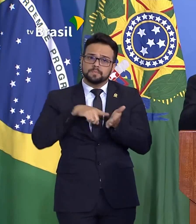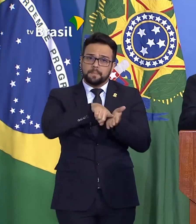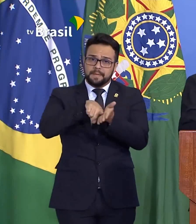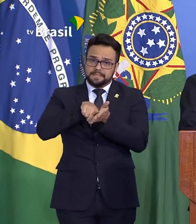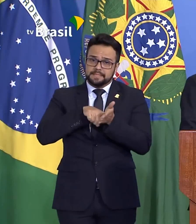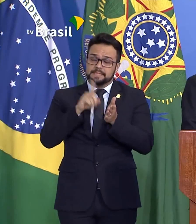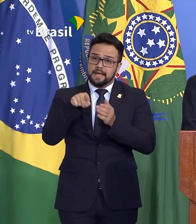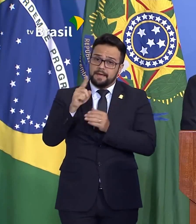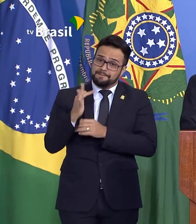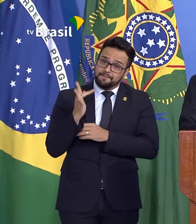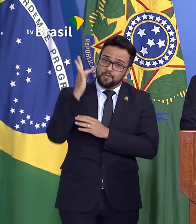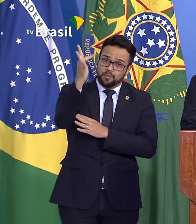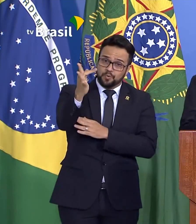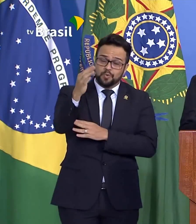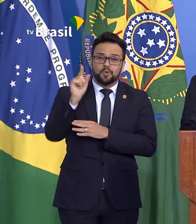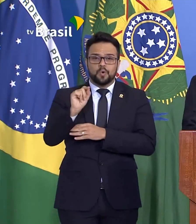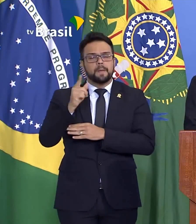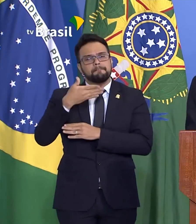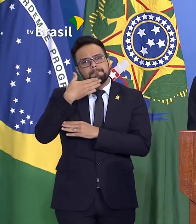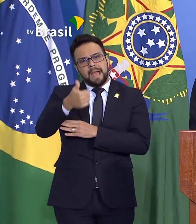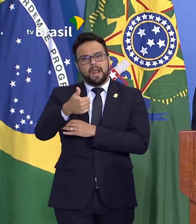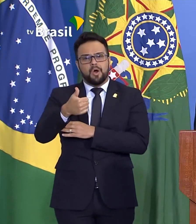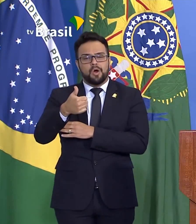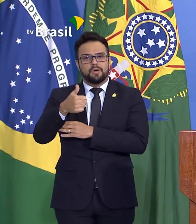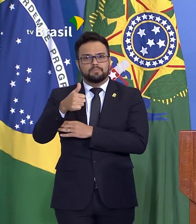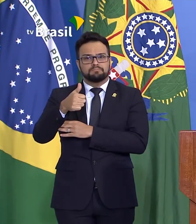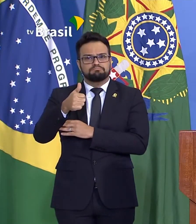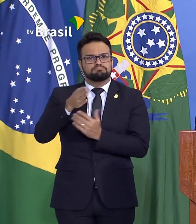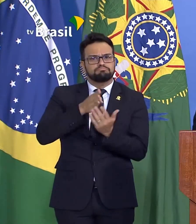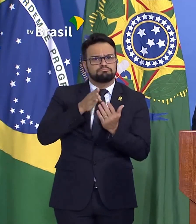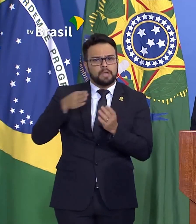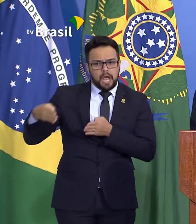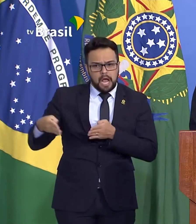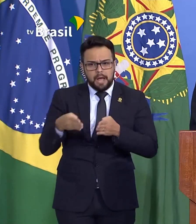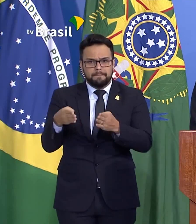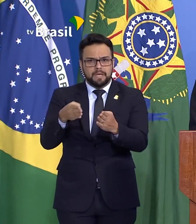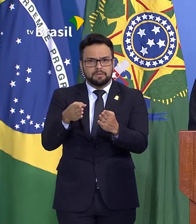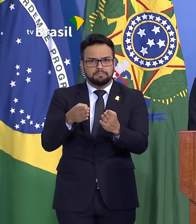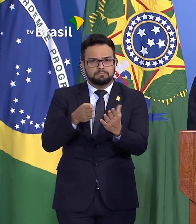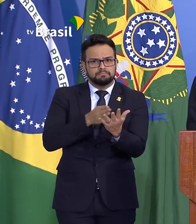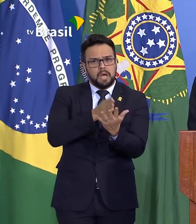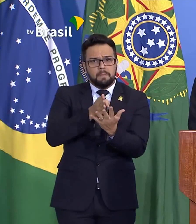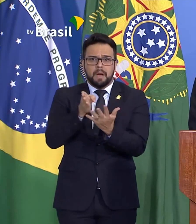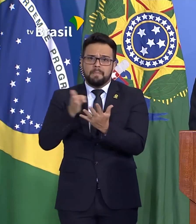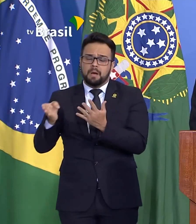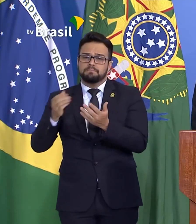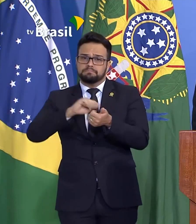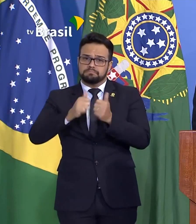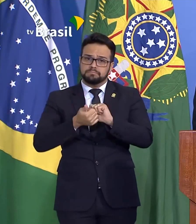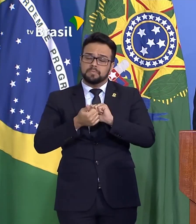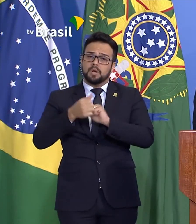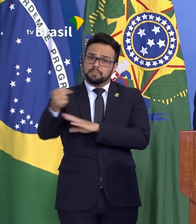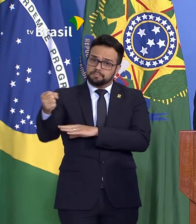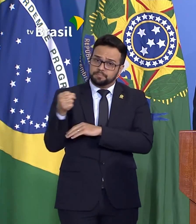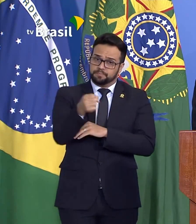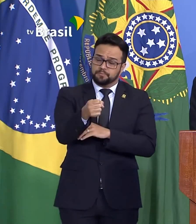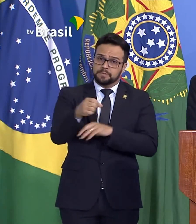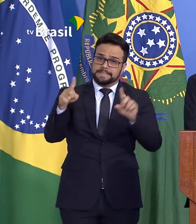daqui para frente qual a melhor forma de nós enquadrarmos os servidores